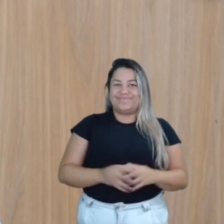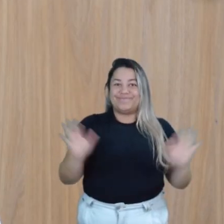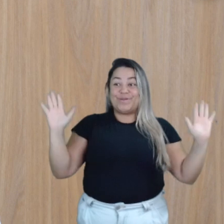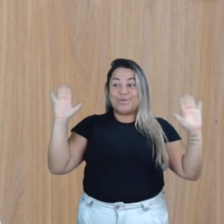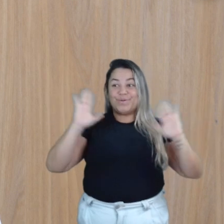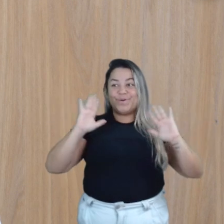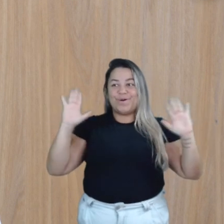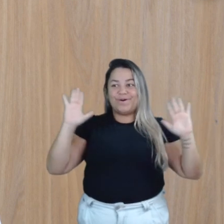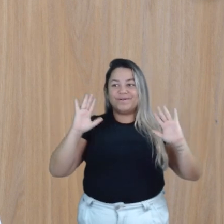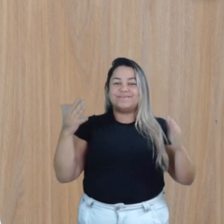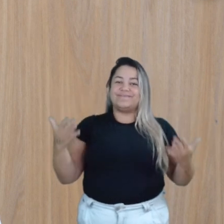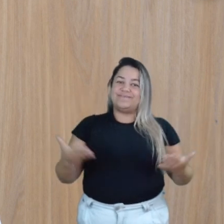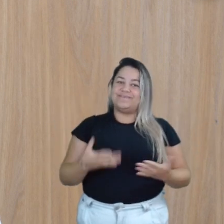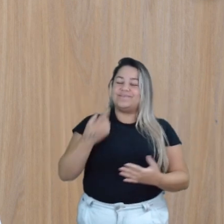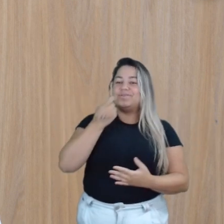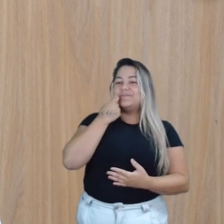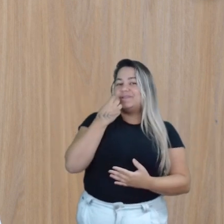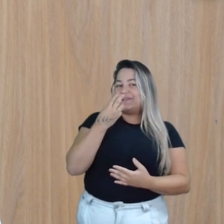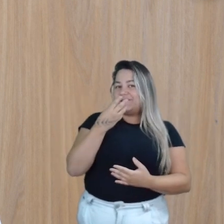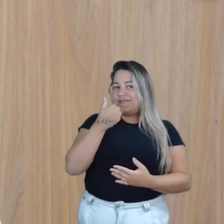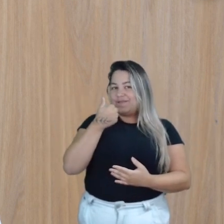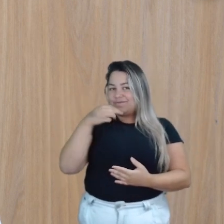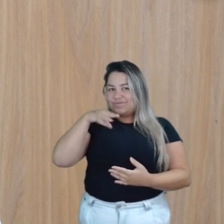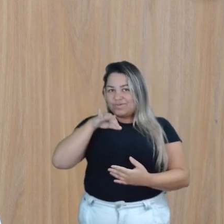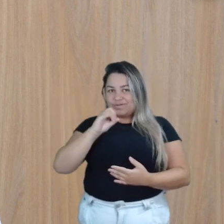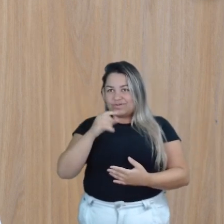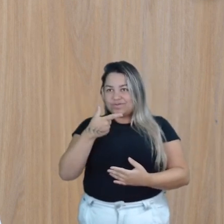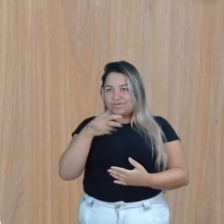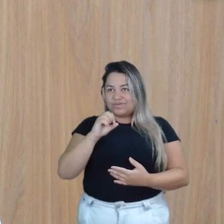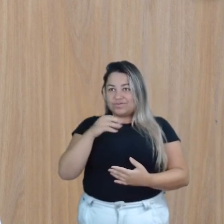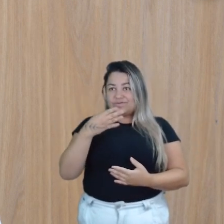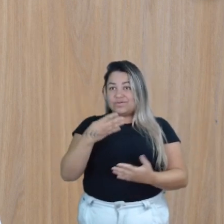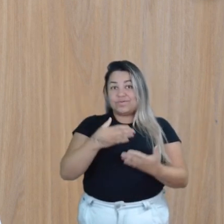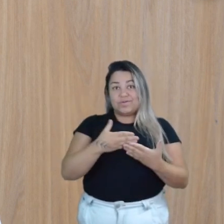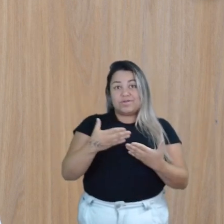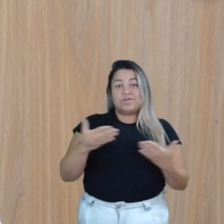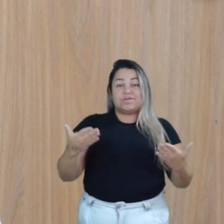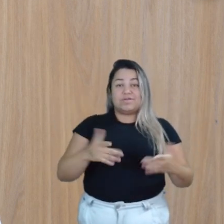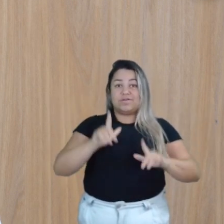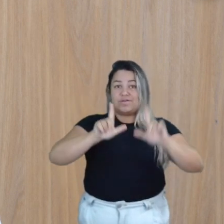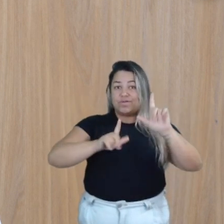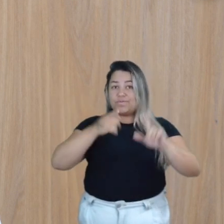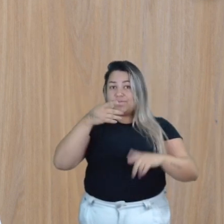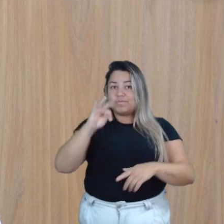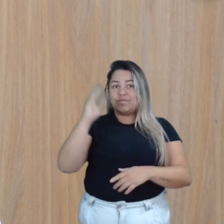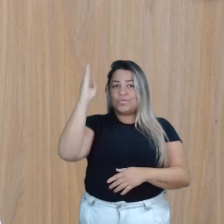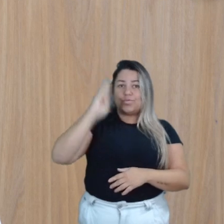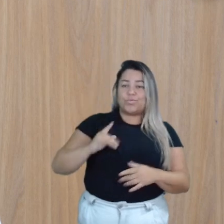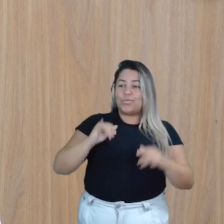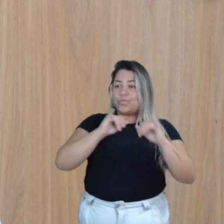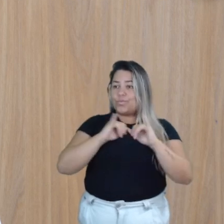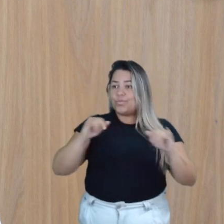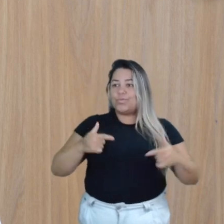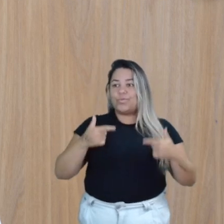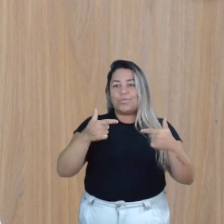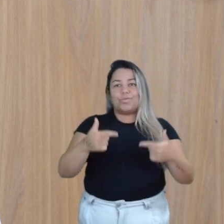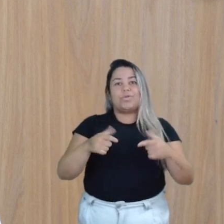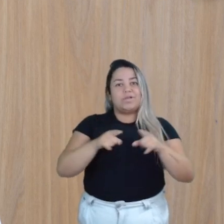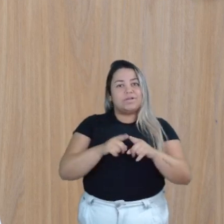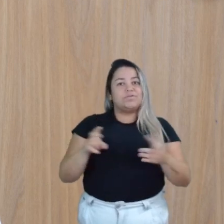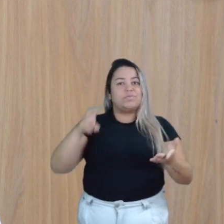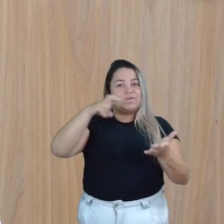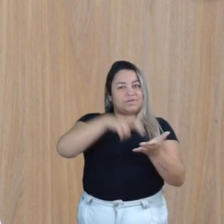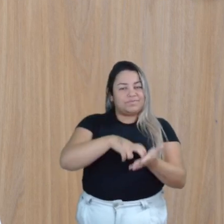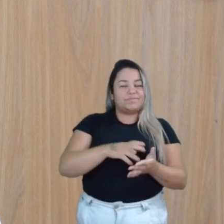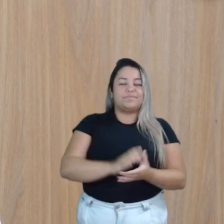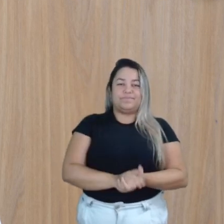Olá, hoje é sexta-feira, dia 31 de maio de 2024. Está começando agora o Jornal PT Brasil, com muita informação e luta popular na